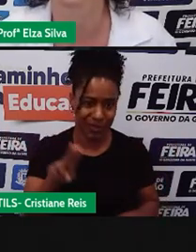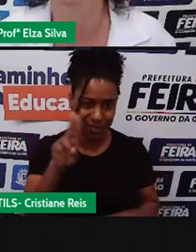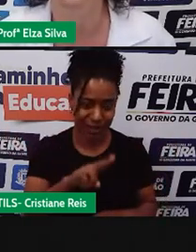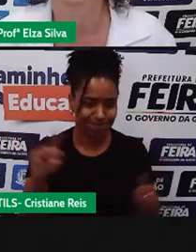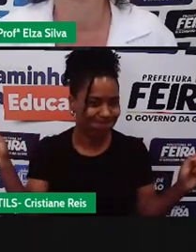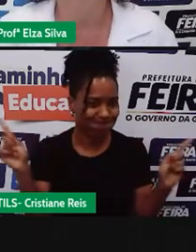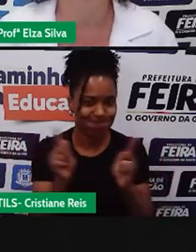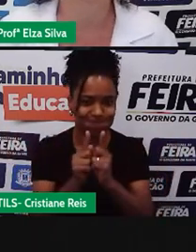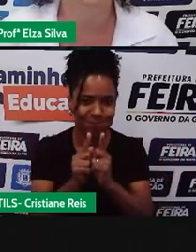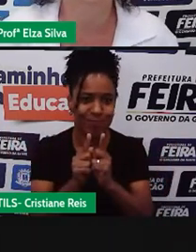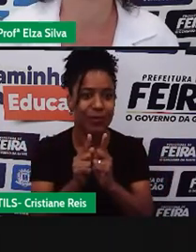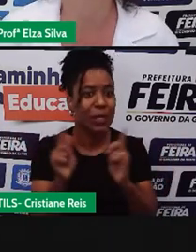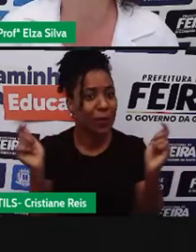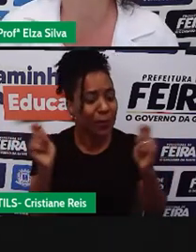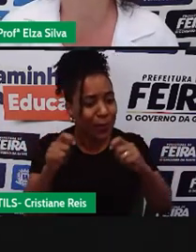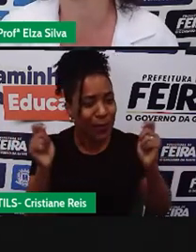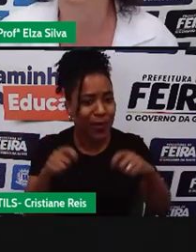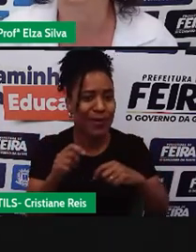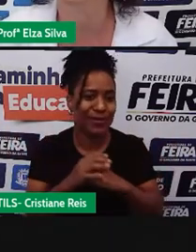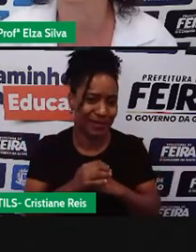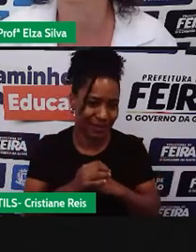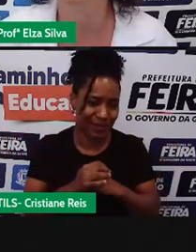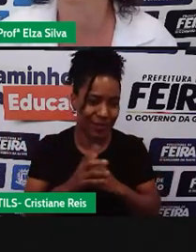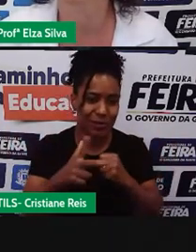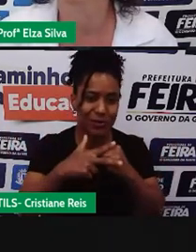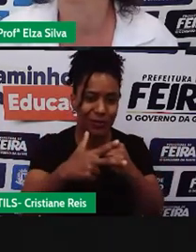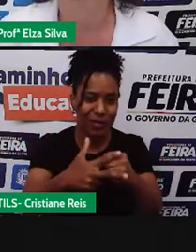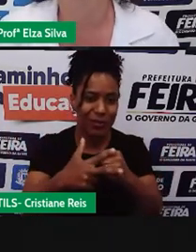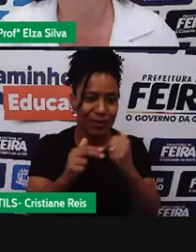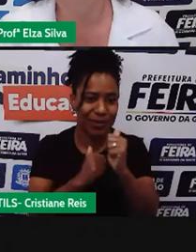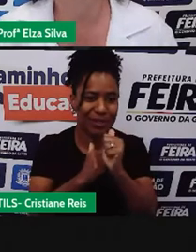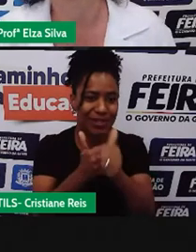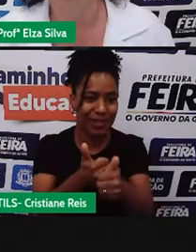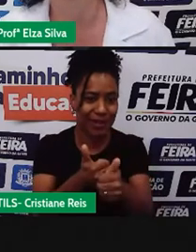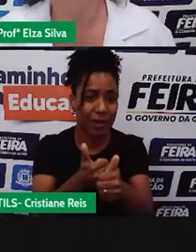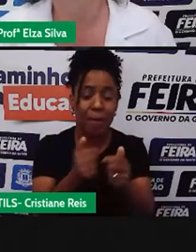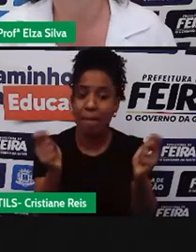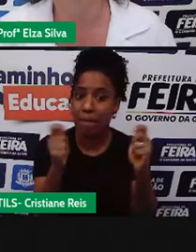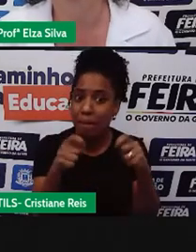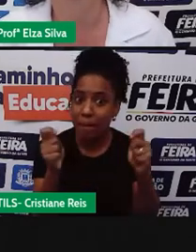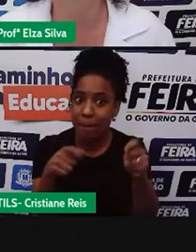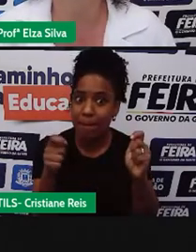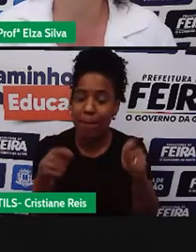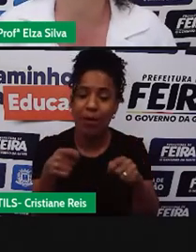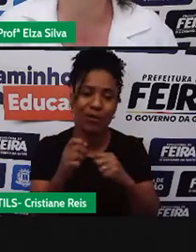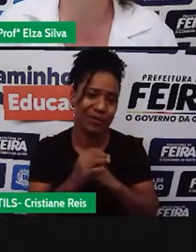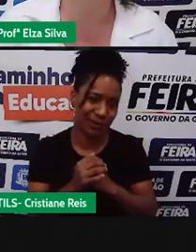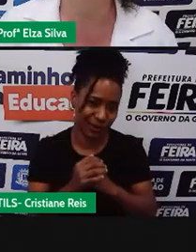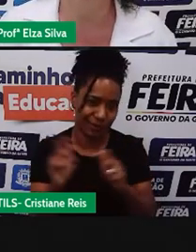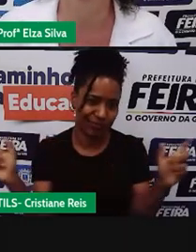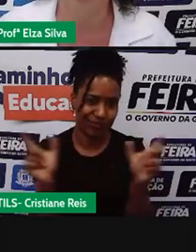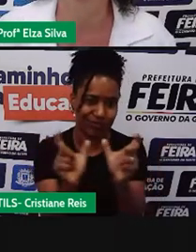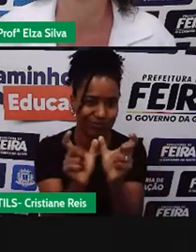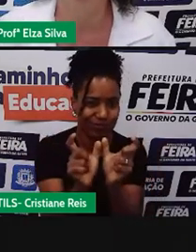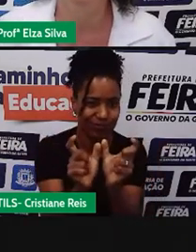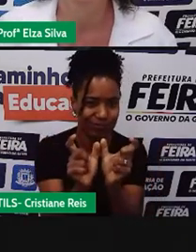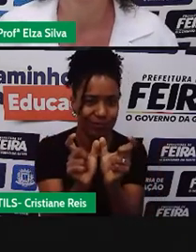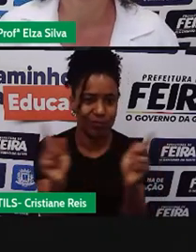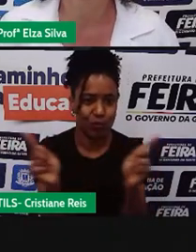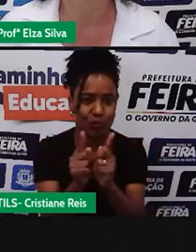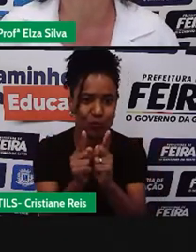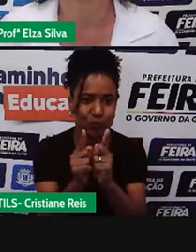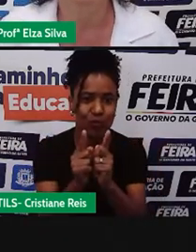contraída. Verbos auxiliares, nós podemos utilizá-los na forma contraída.